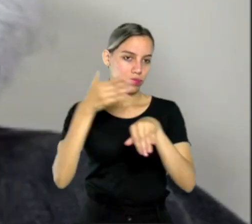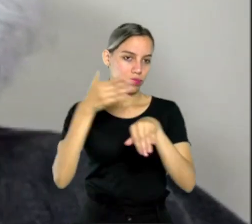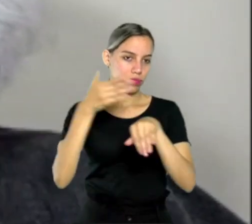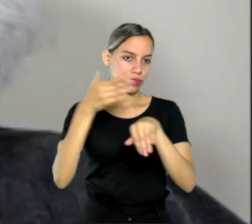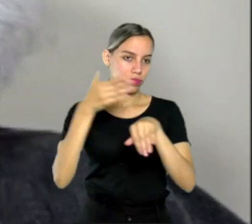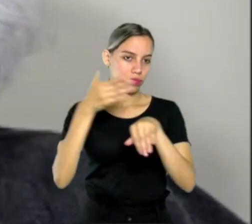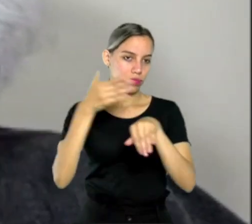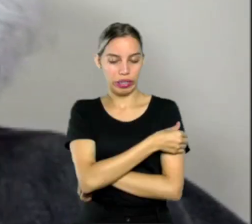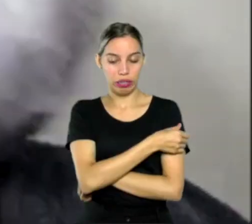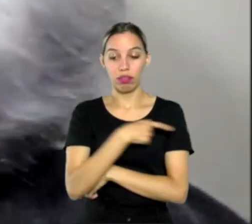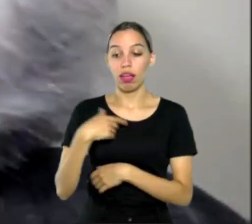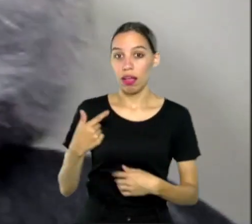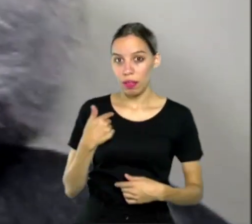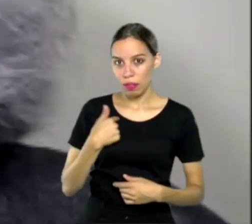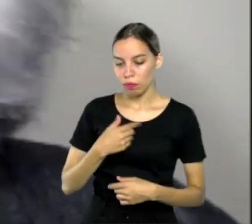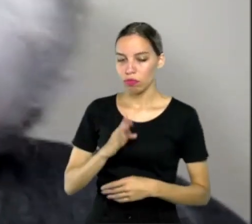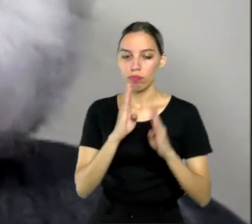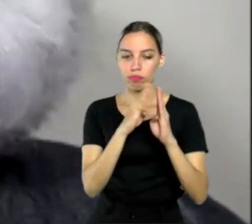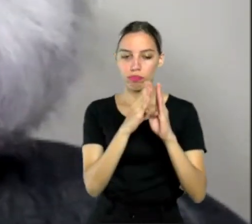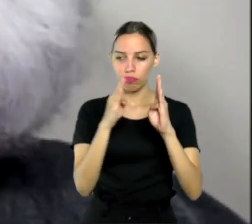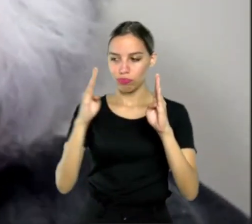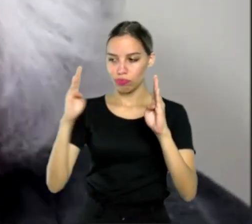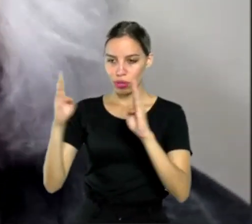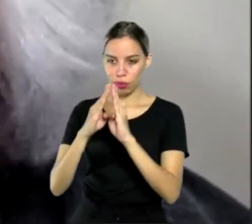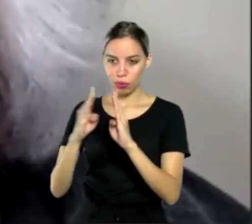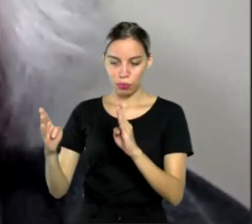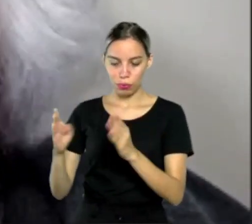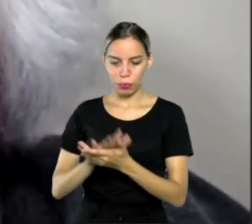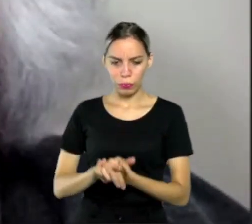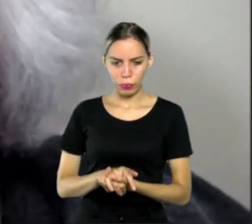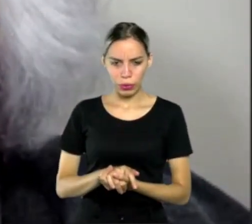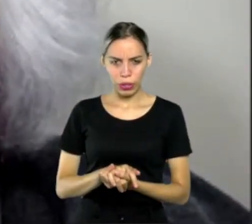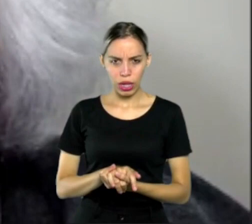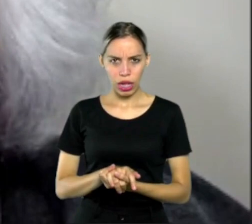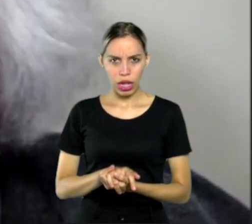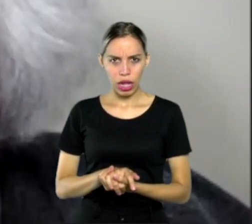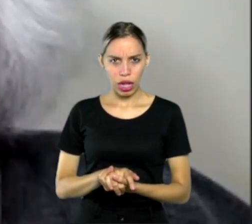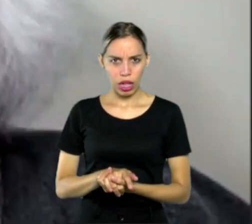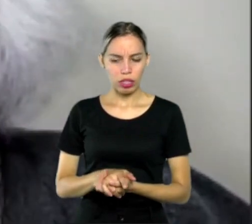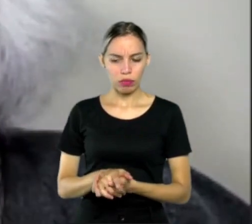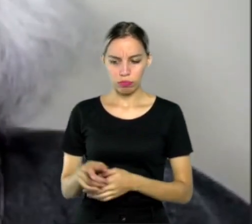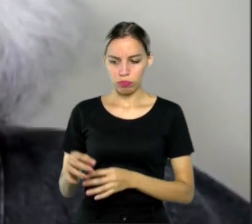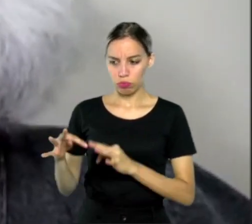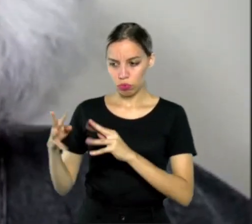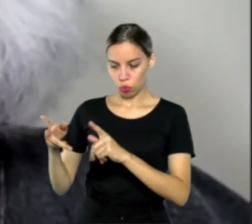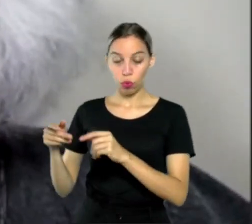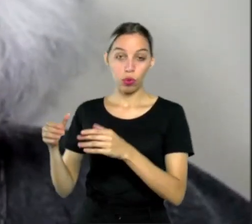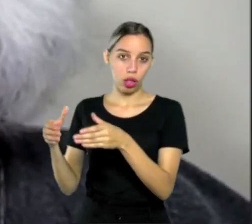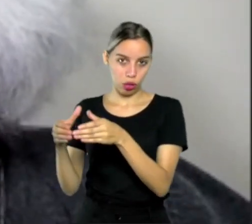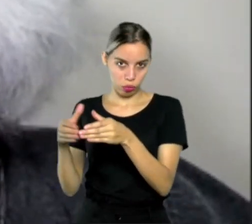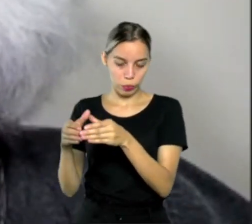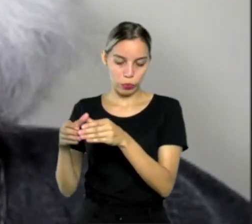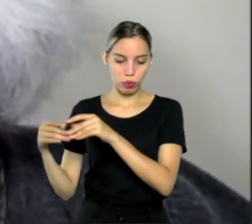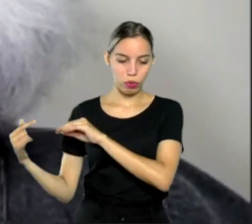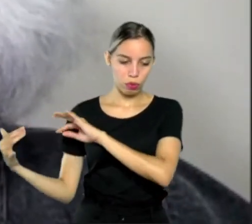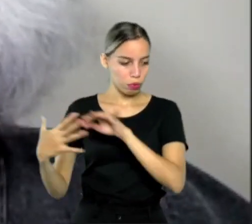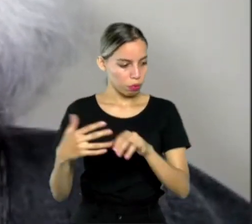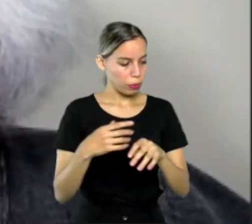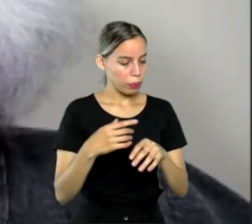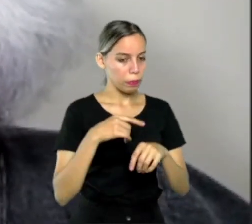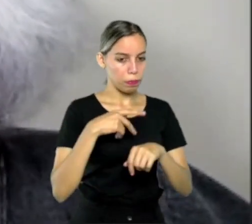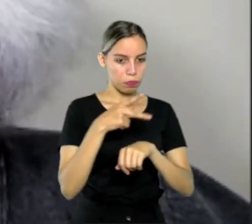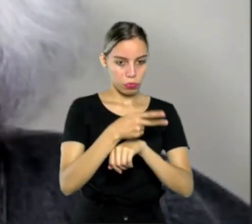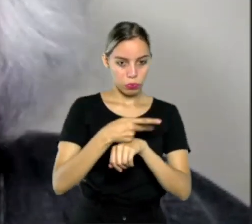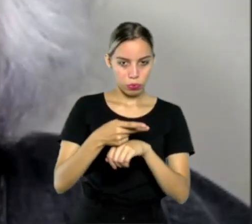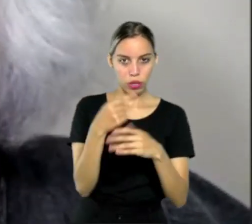freira está com o livro, eu lá procurando. Ela falou, Líria, o que está acontecendo? Por que você não veio